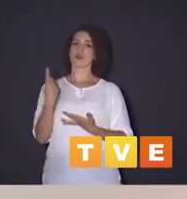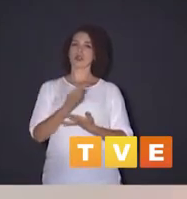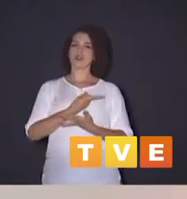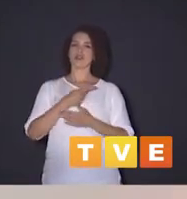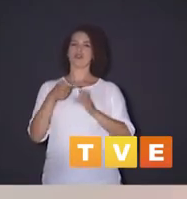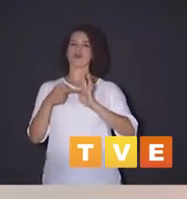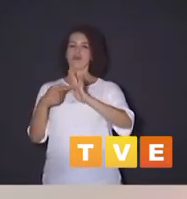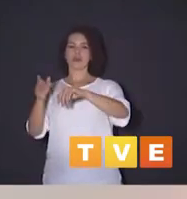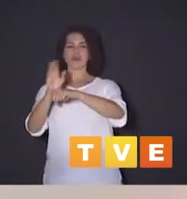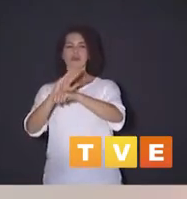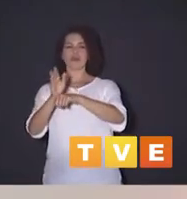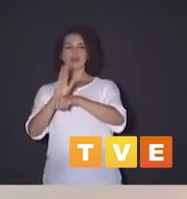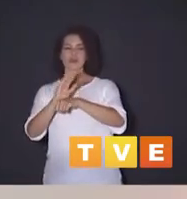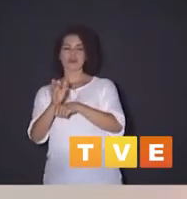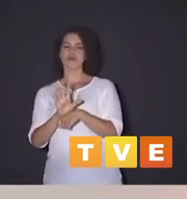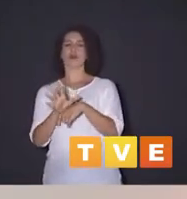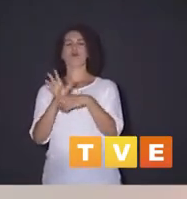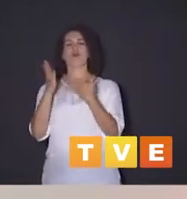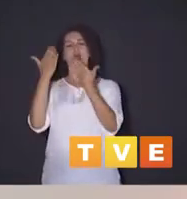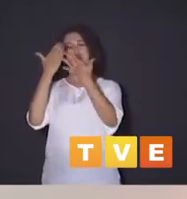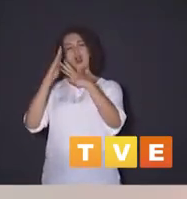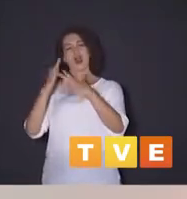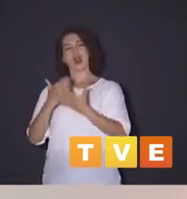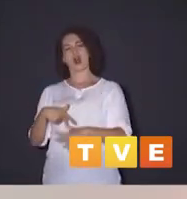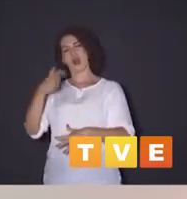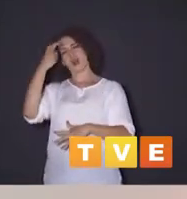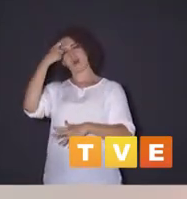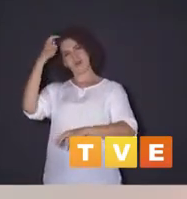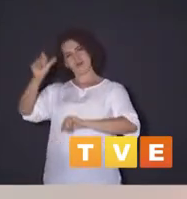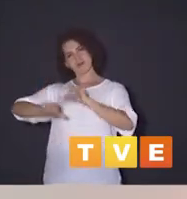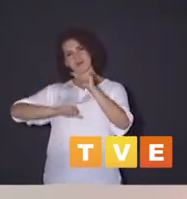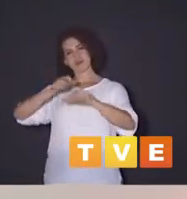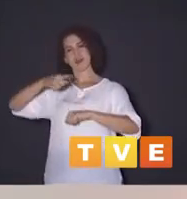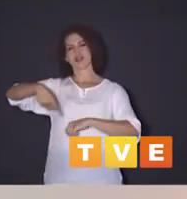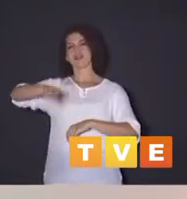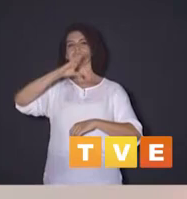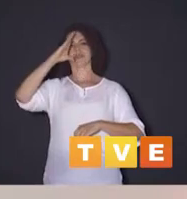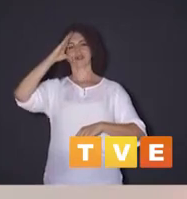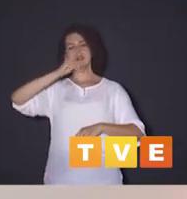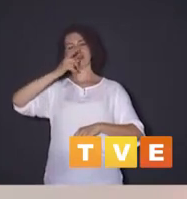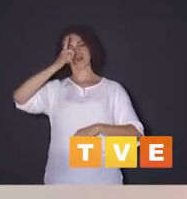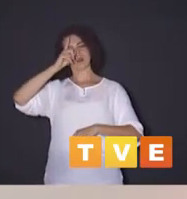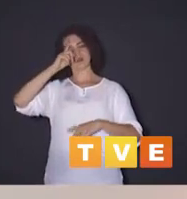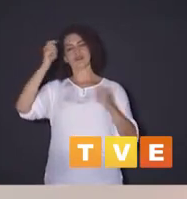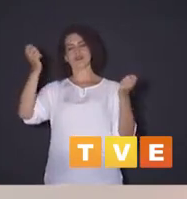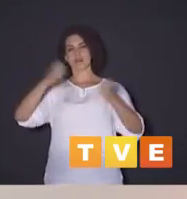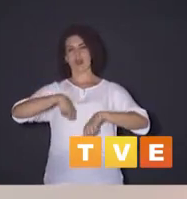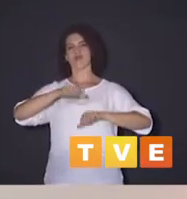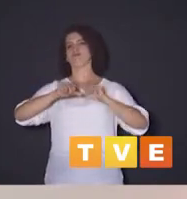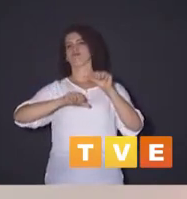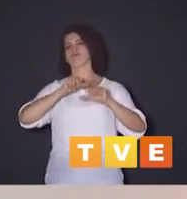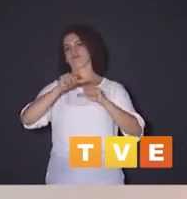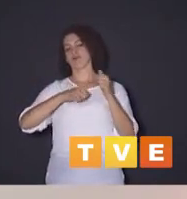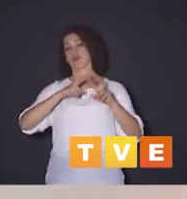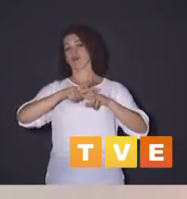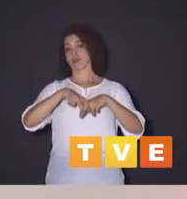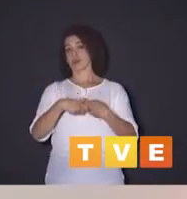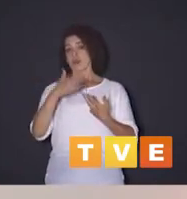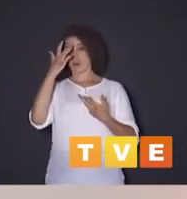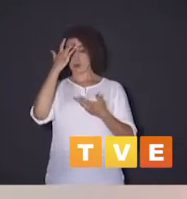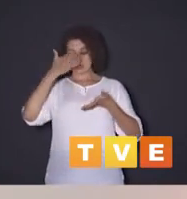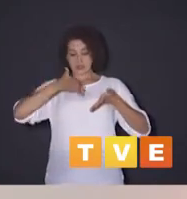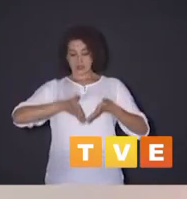esse filme desmistificando e faz com que essas pessoas entendam que a cada dia elas podem mudar porque a pessoa não nasce